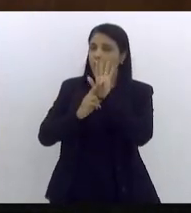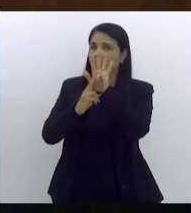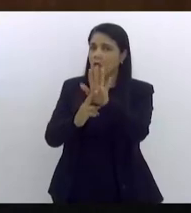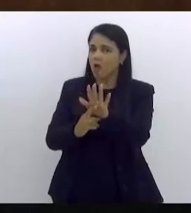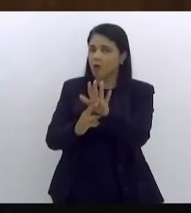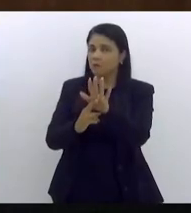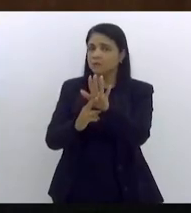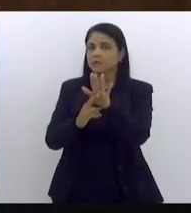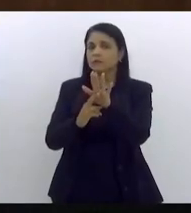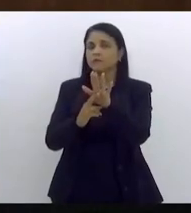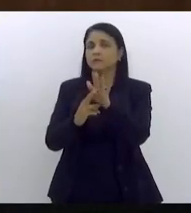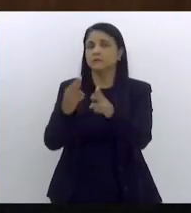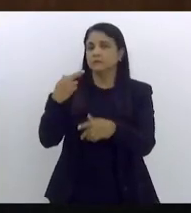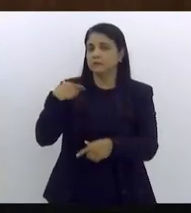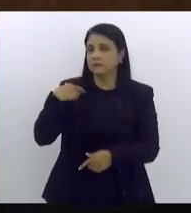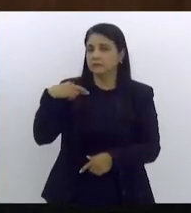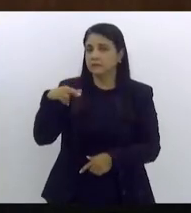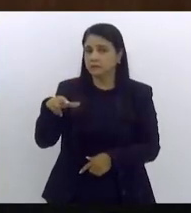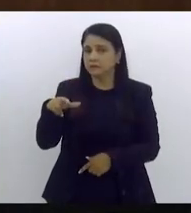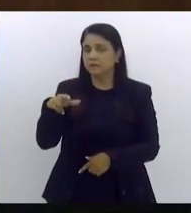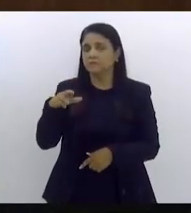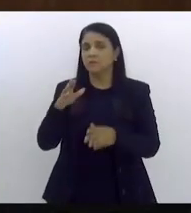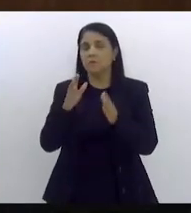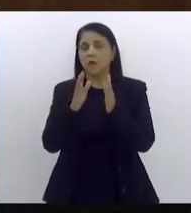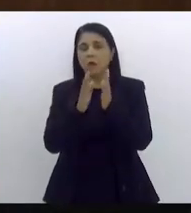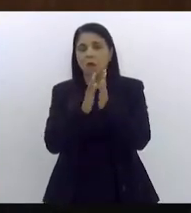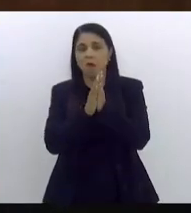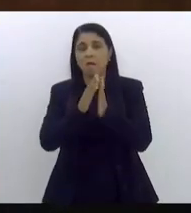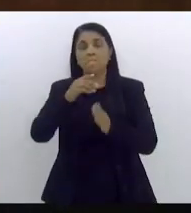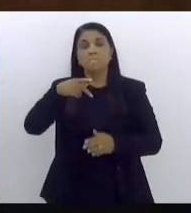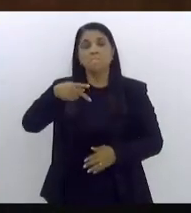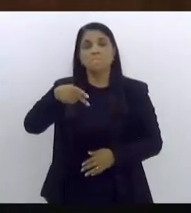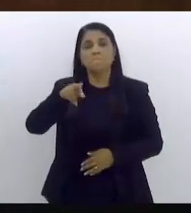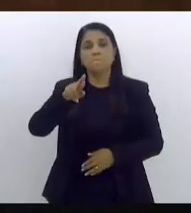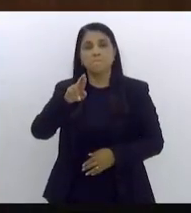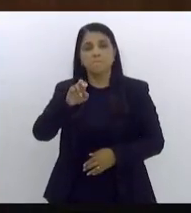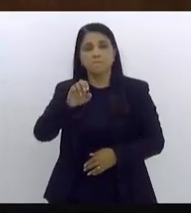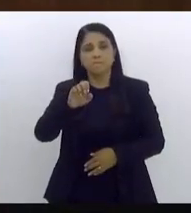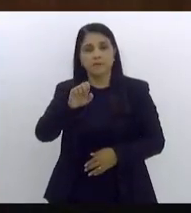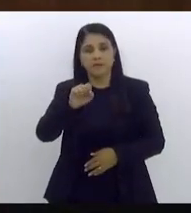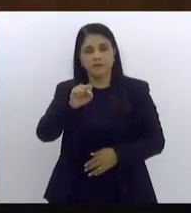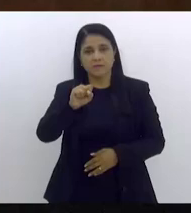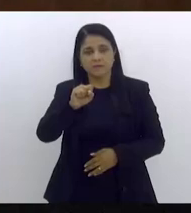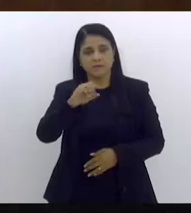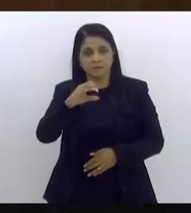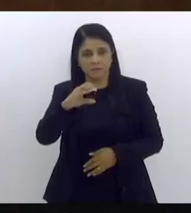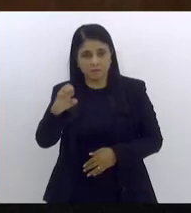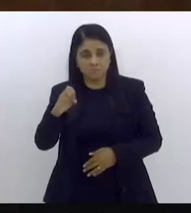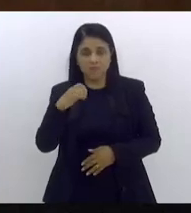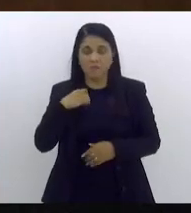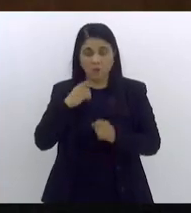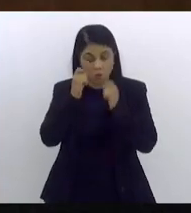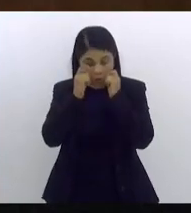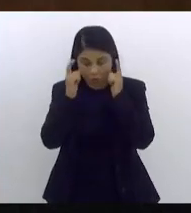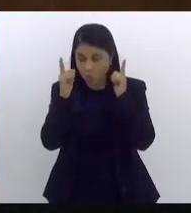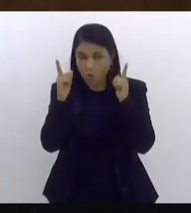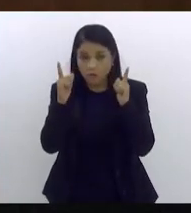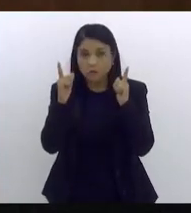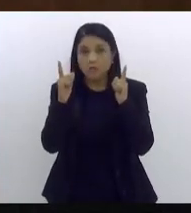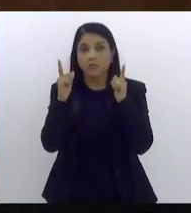religioso desejando fazer uma prece pelo meu restabelecimento, etc. Me acordou para isso.